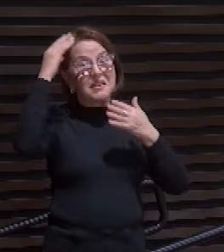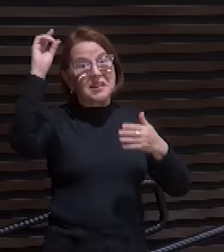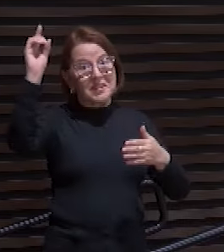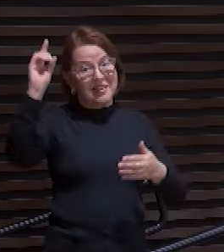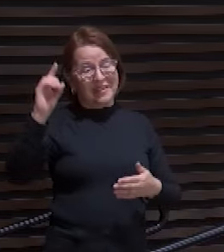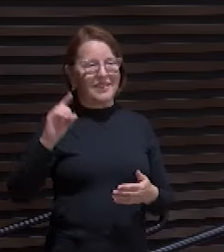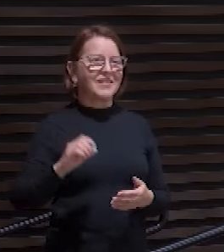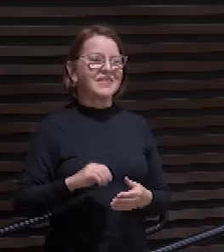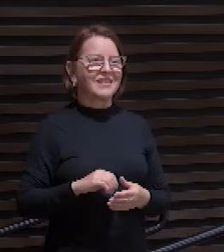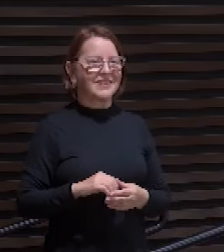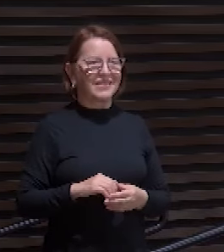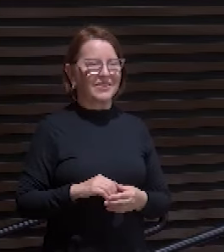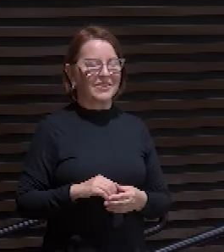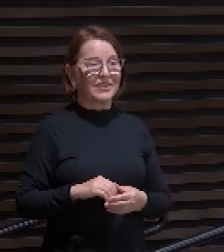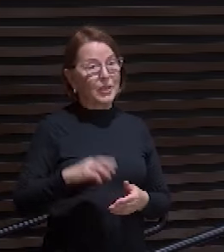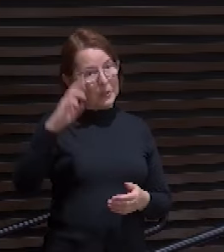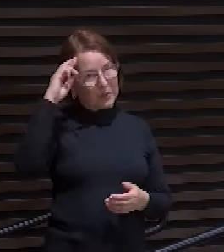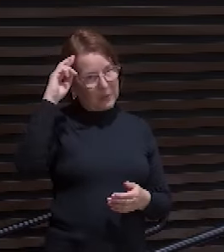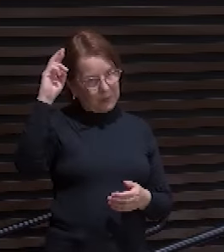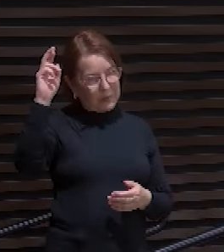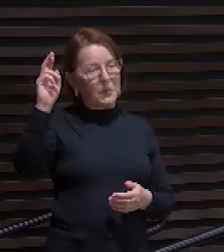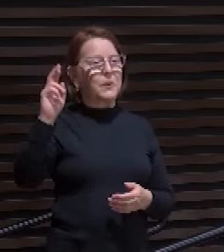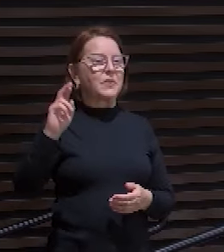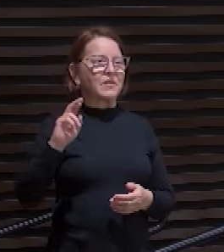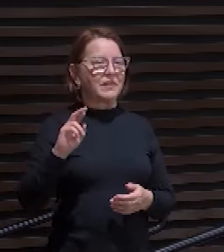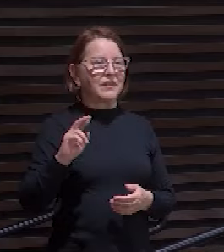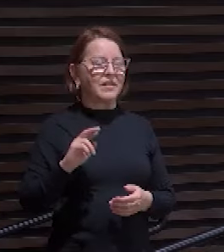Deus que o Senhor foi tratar com ele também.